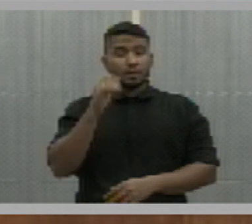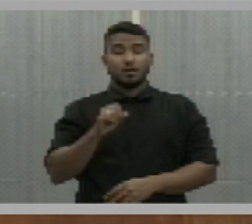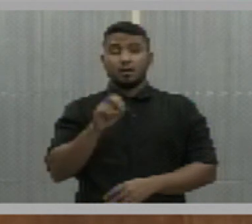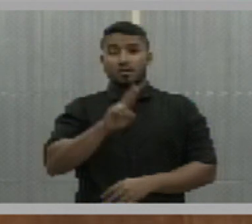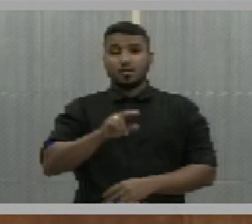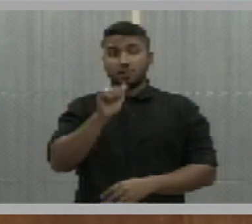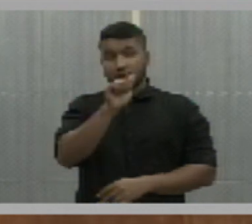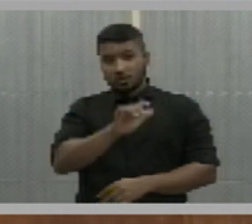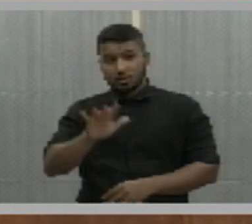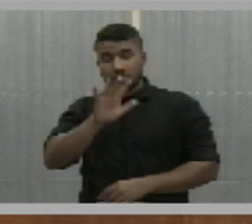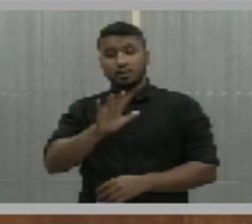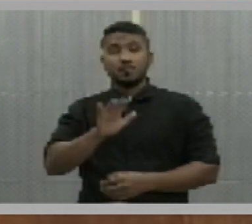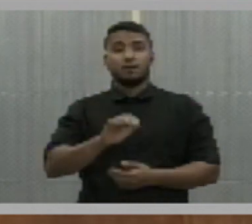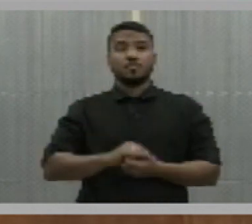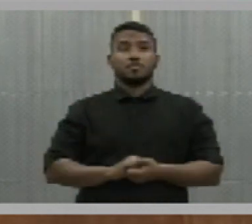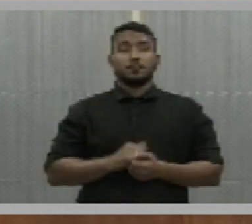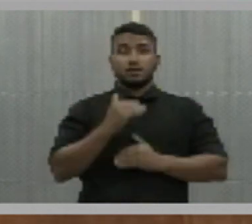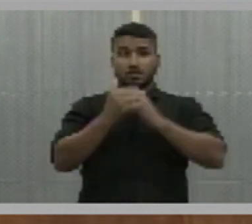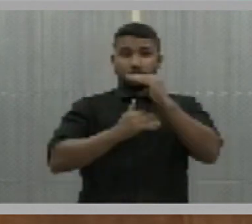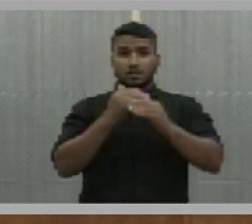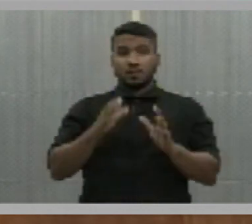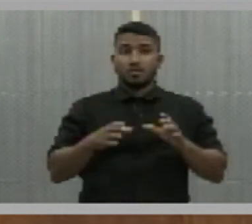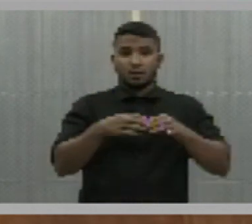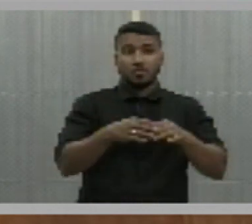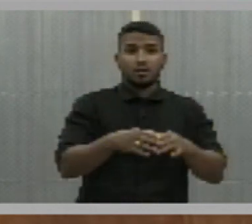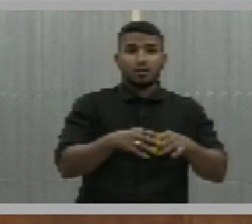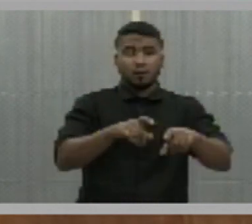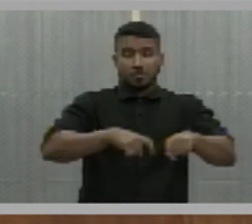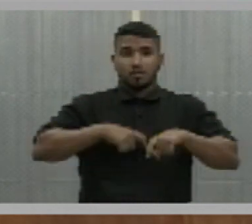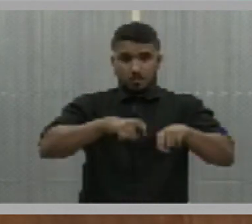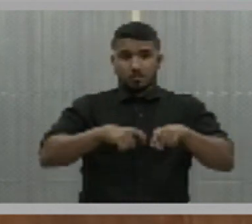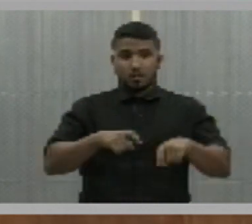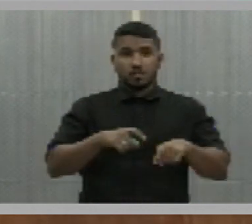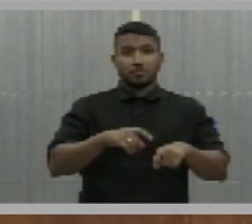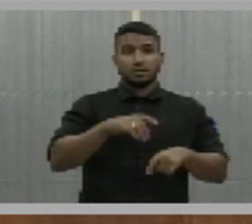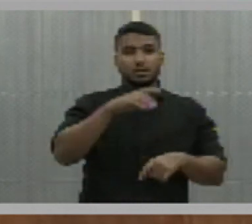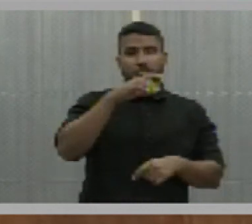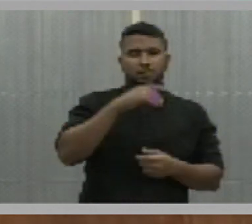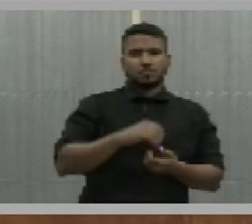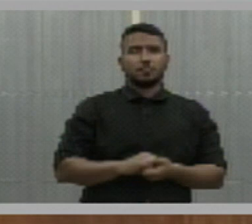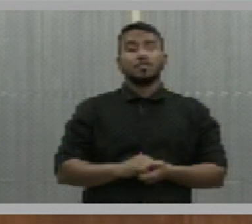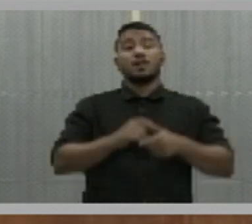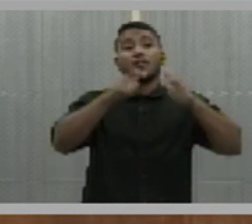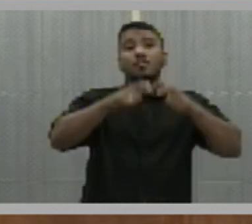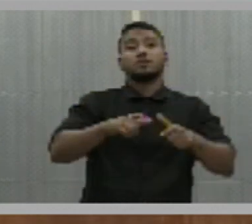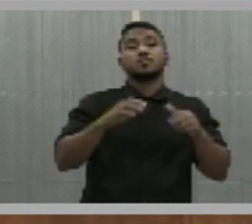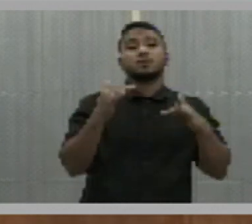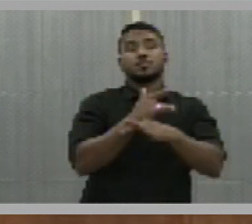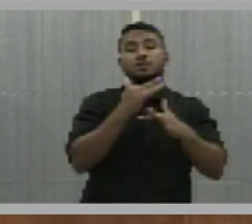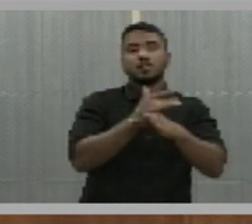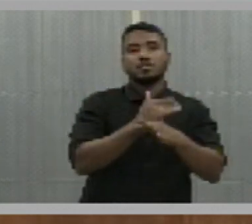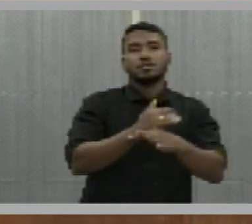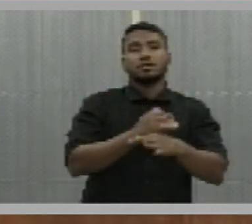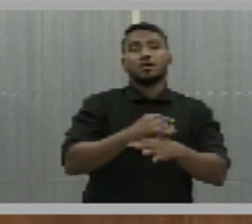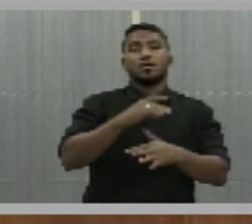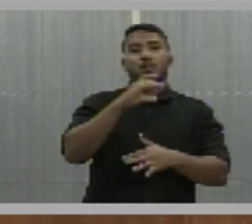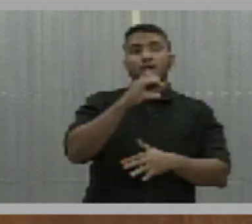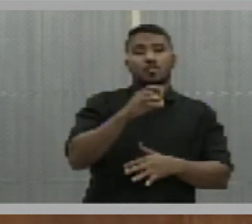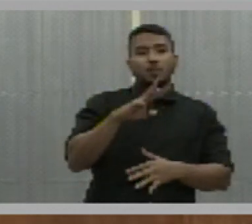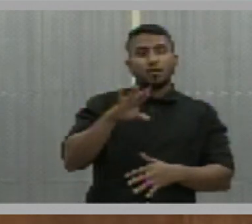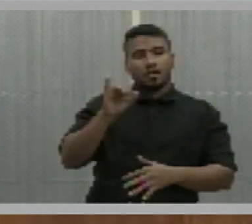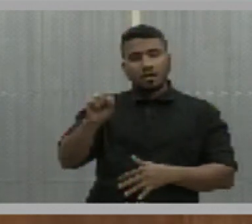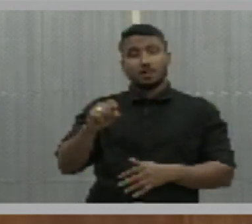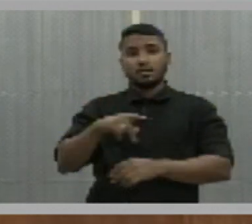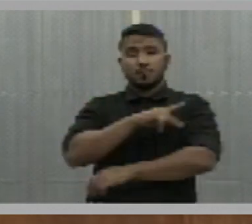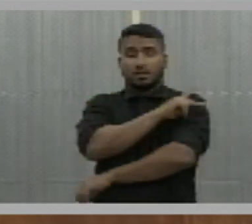utilidade pública estadual a Associação de Desenvolvimento Comunitário dos Produtores Rurais de Parabatins, localizada na cidade de Currais,